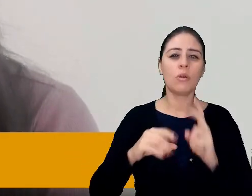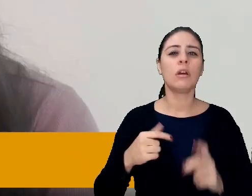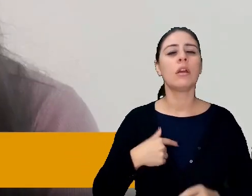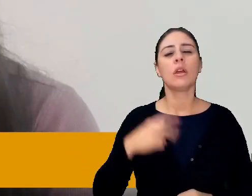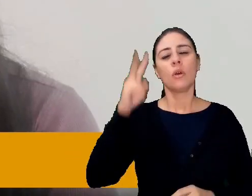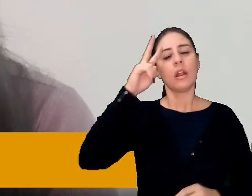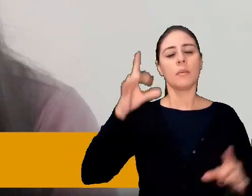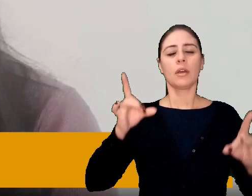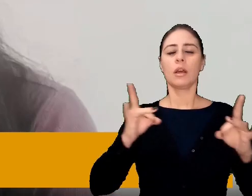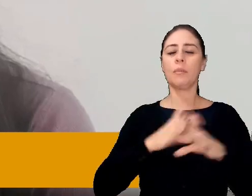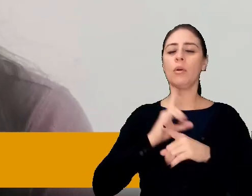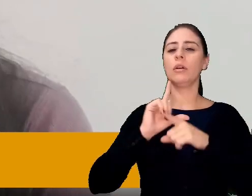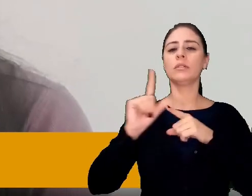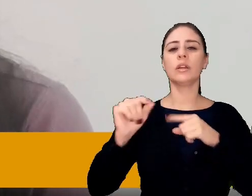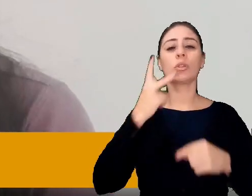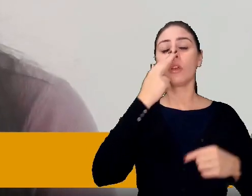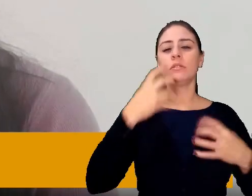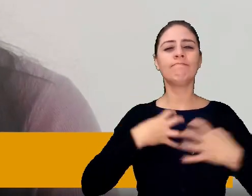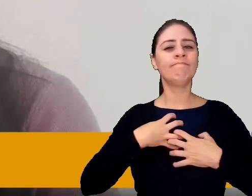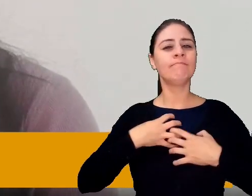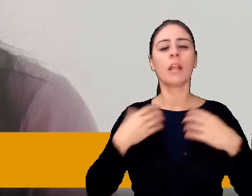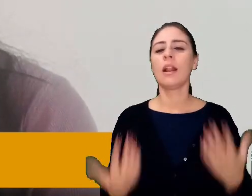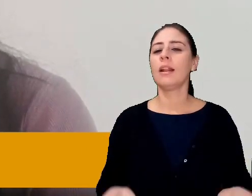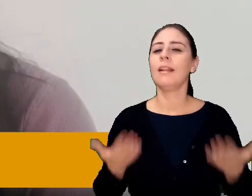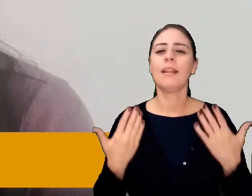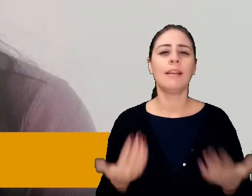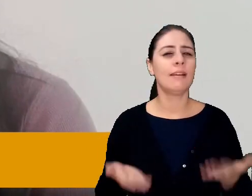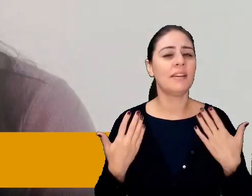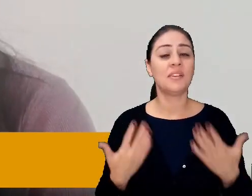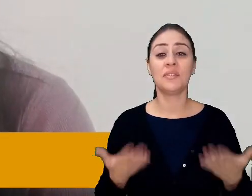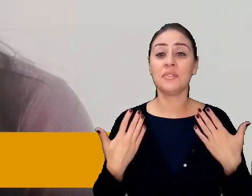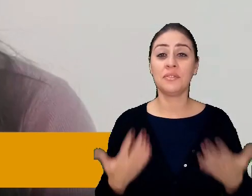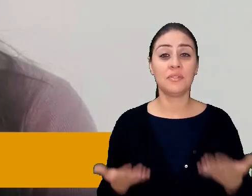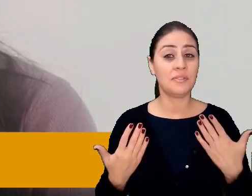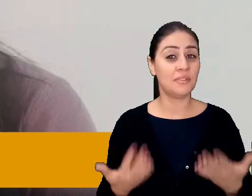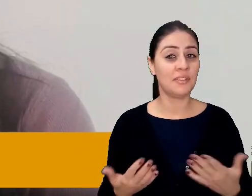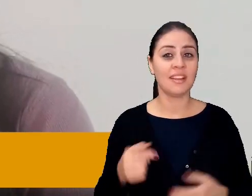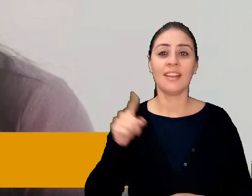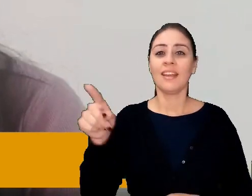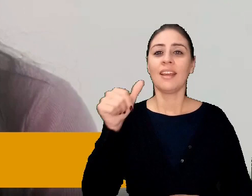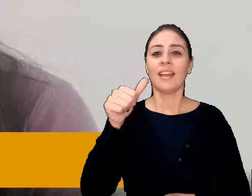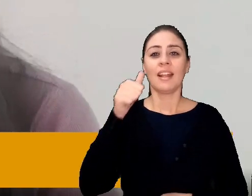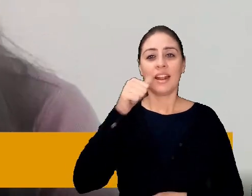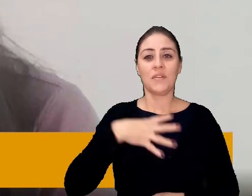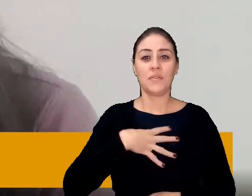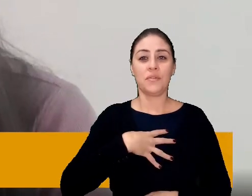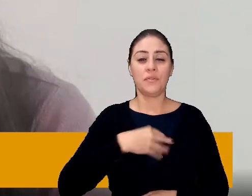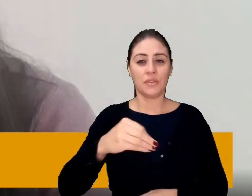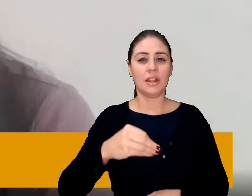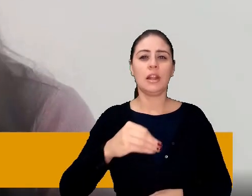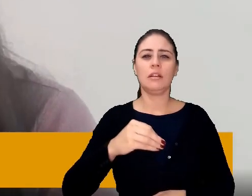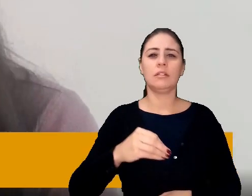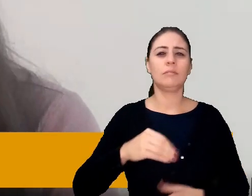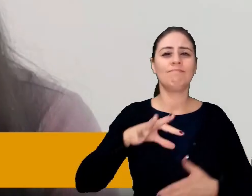uma pena, muito leve, assim. E ela é filha do Jorge Garcia, que foi um grande